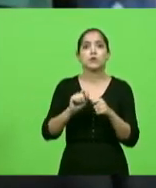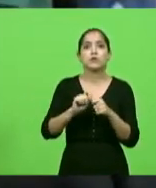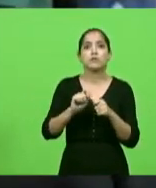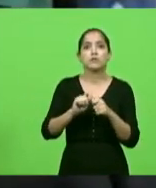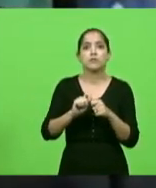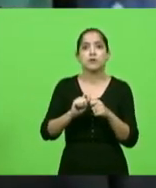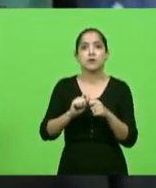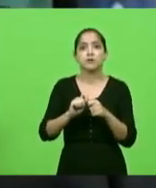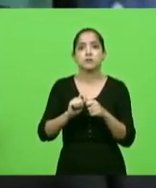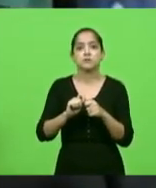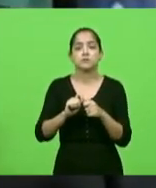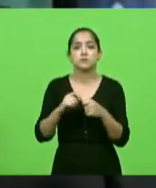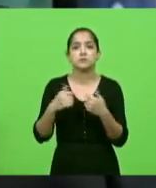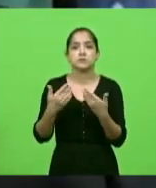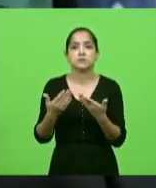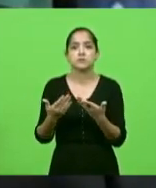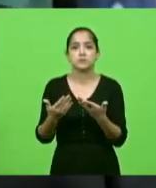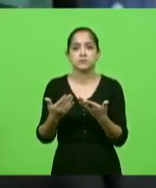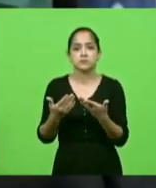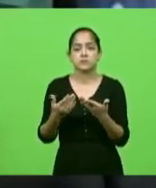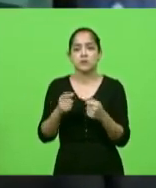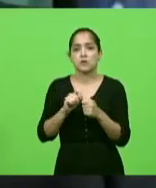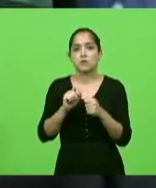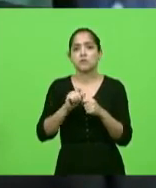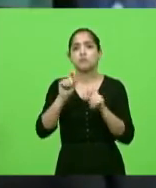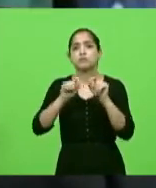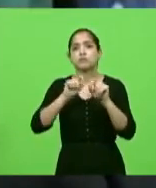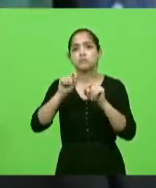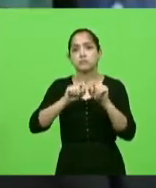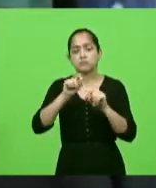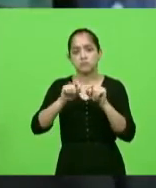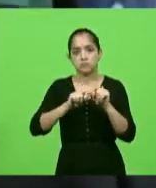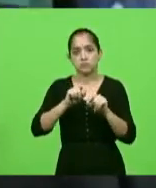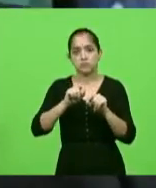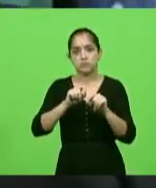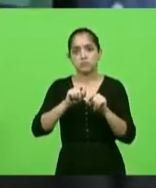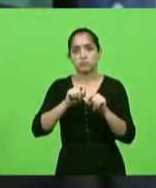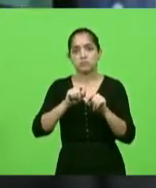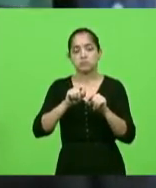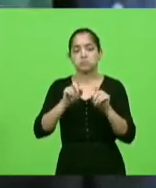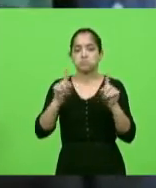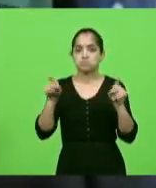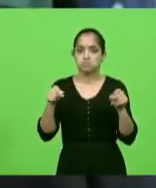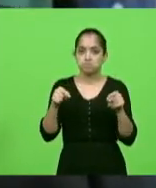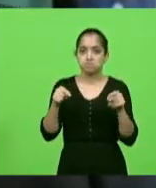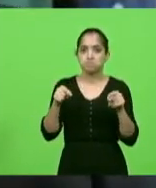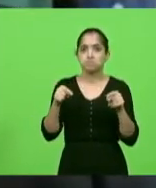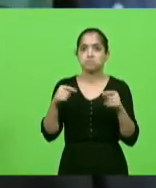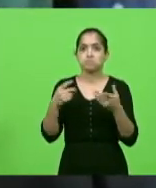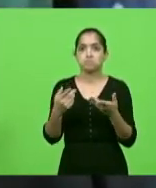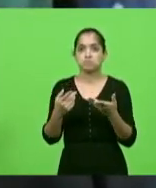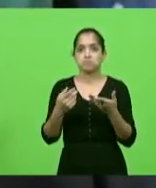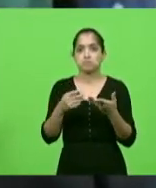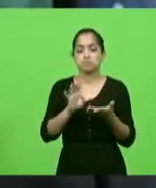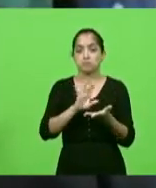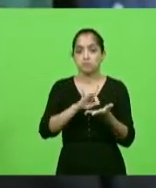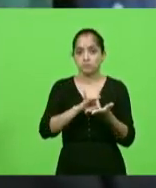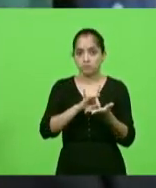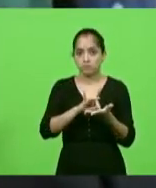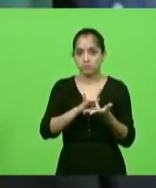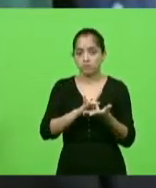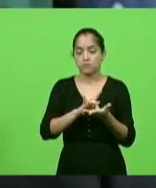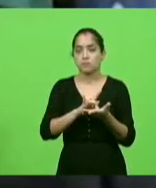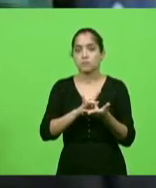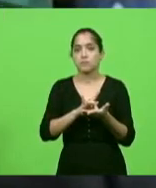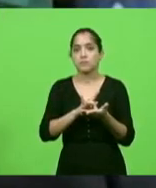faço com o café não dó nem ligando Hefesto raspa transcrição original o